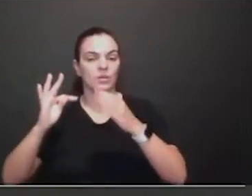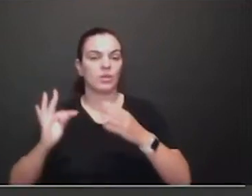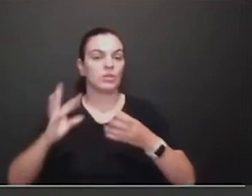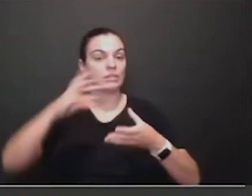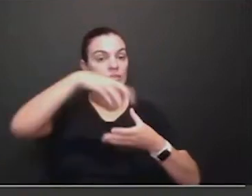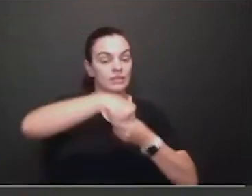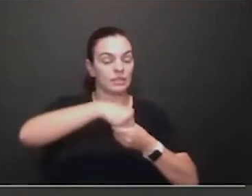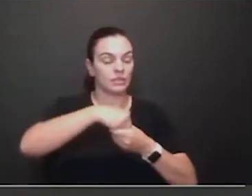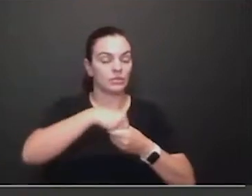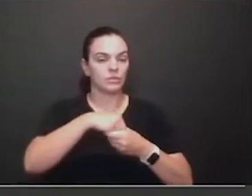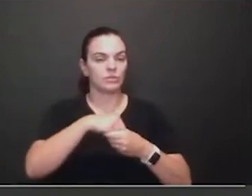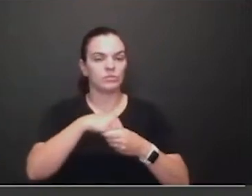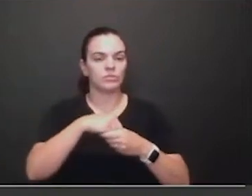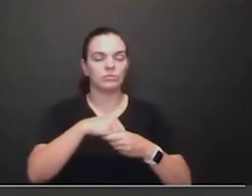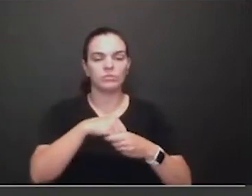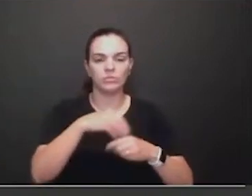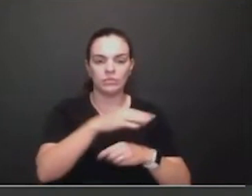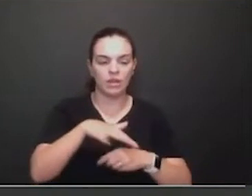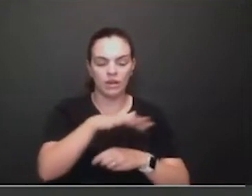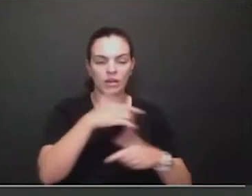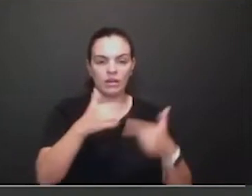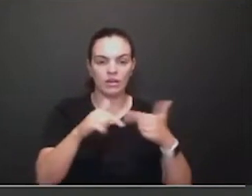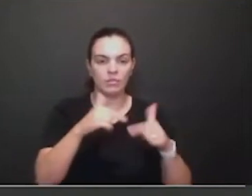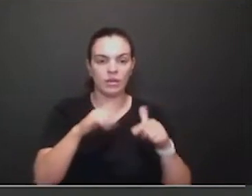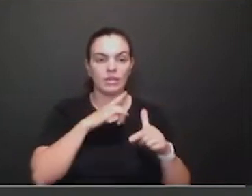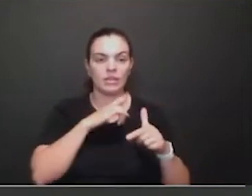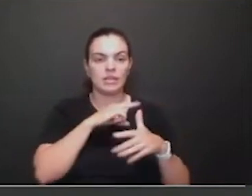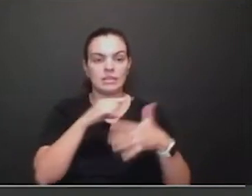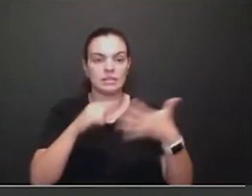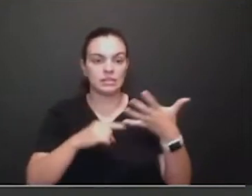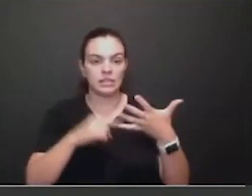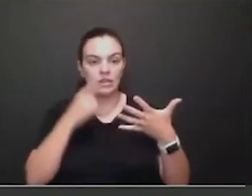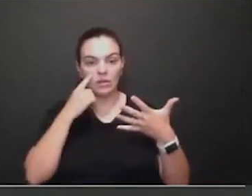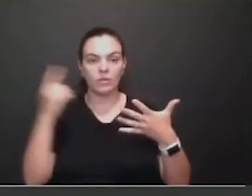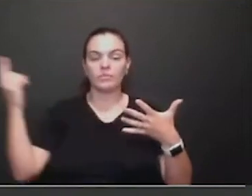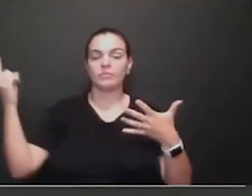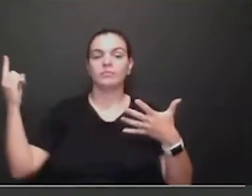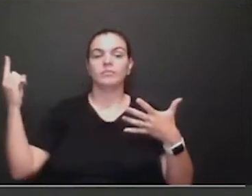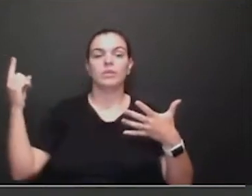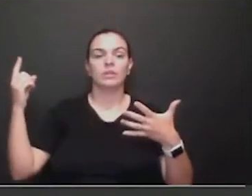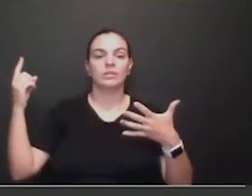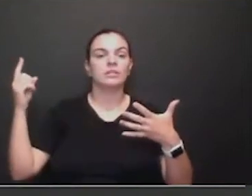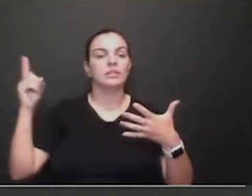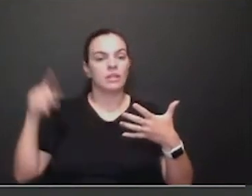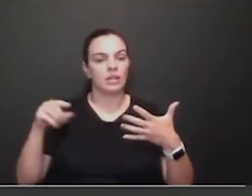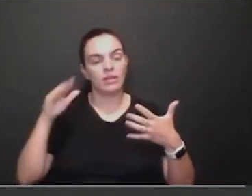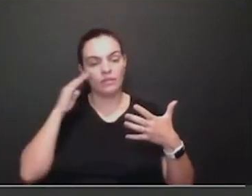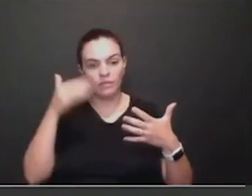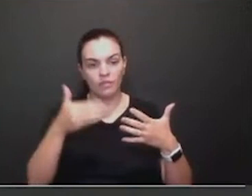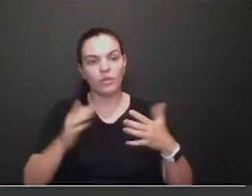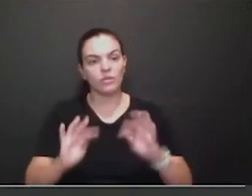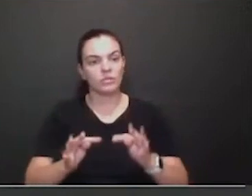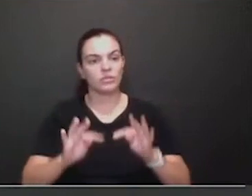produtos relacionados, ali todos com questões tecnológicas, né? Então, Liceu de Ofícios Online, Sijas